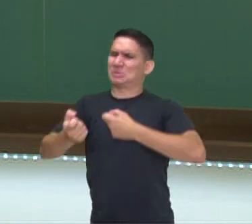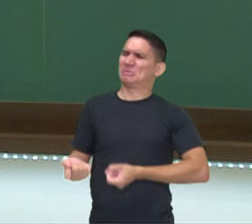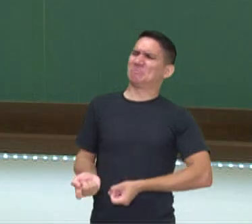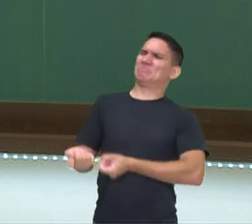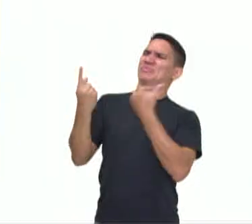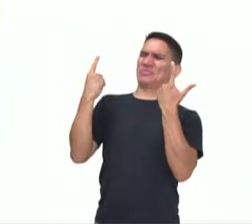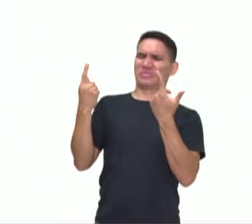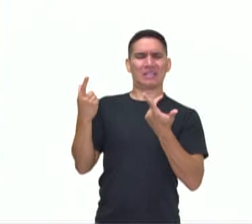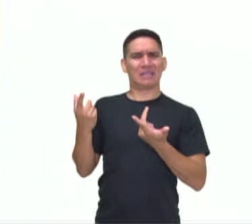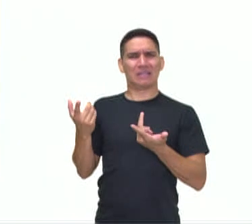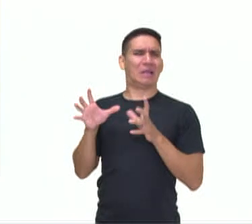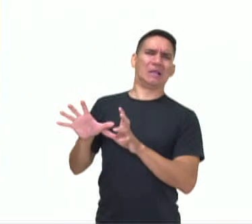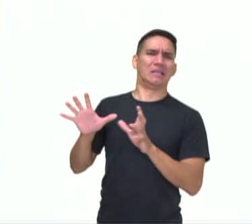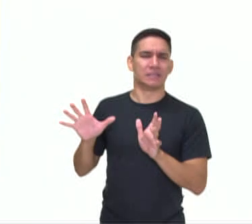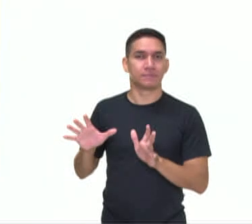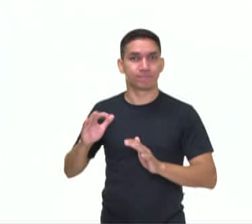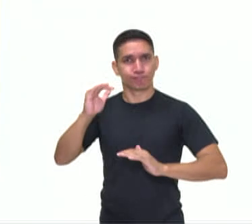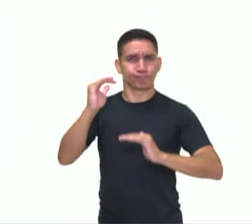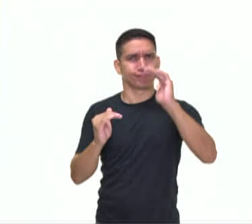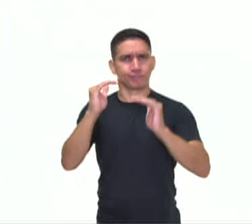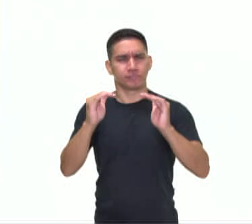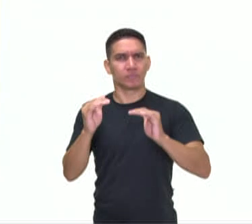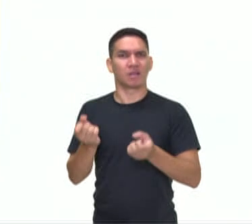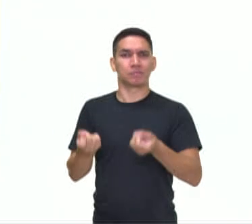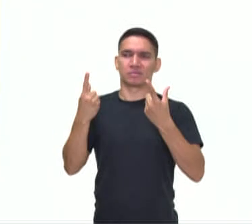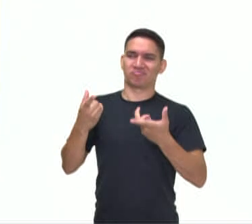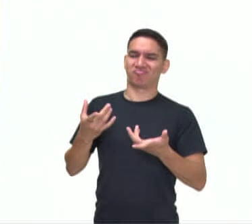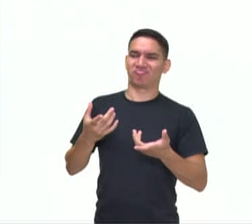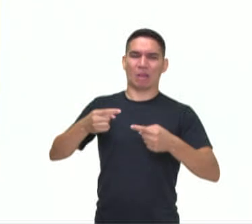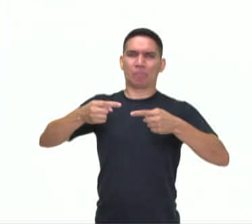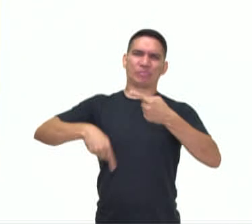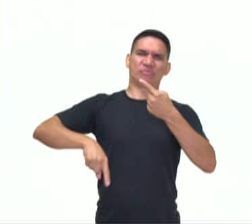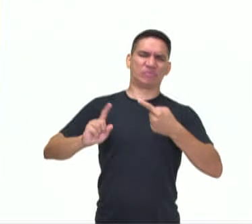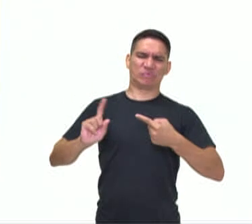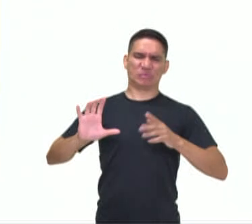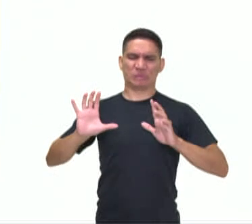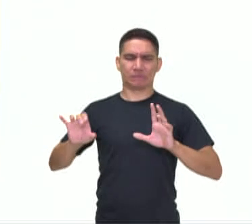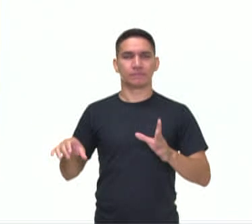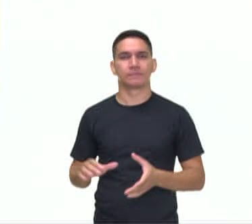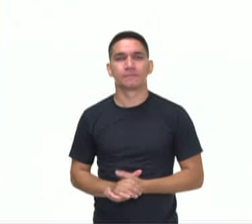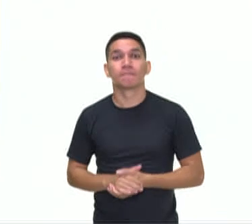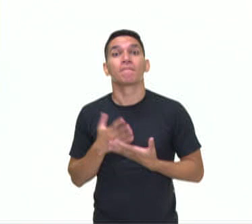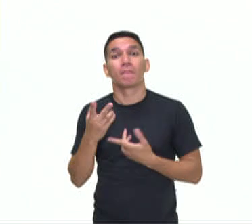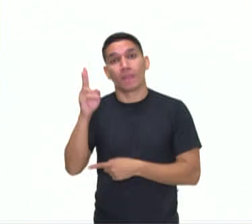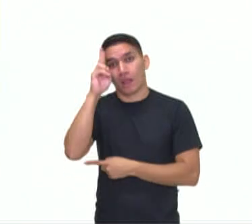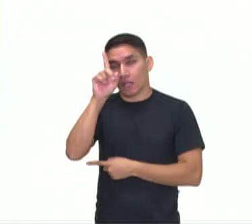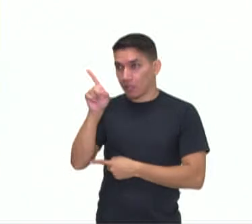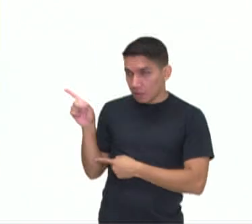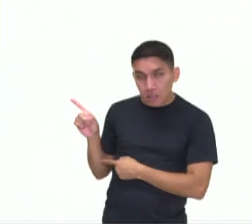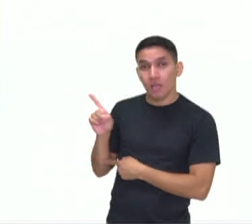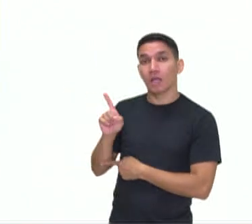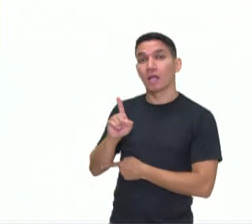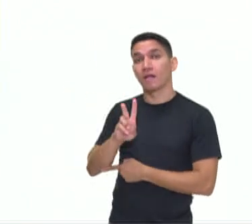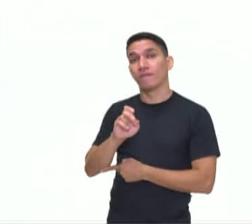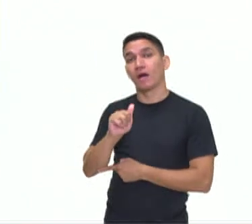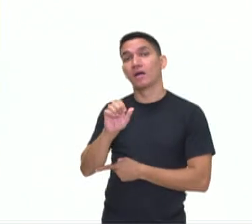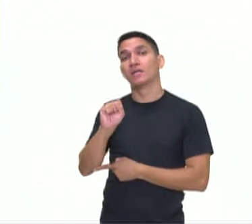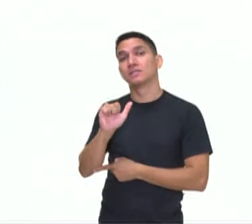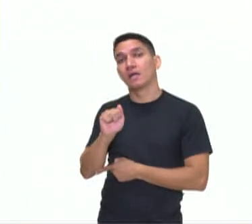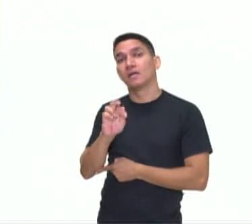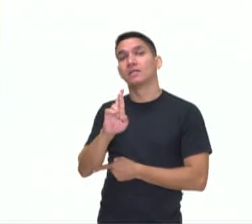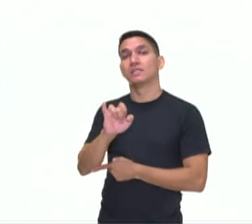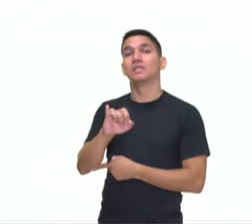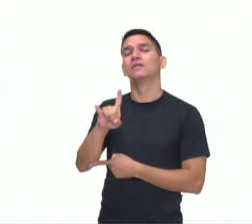essas proporções, né? Então eles acharam, nossa, que grotesco esse erro. Lembra-se desse Vasari, a gente em outro momento pode